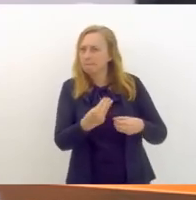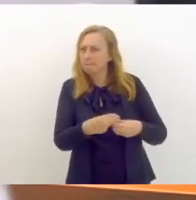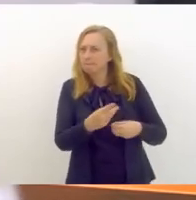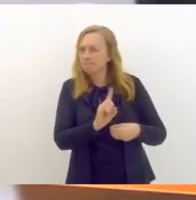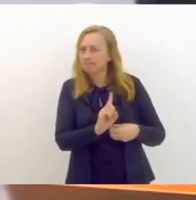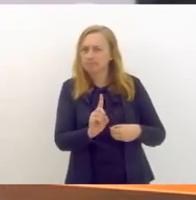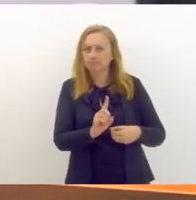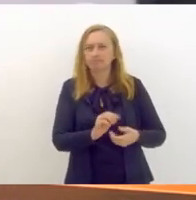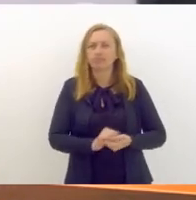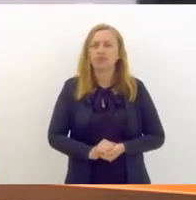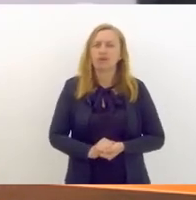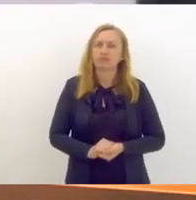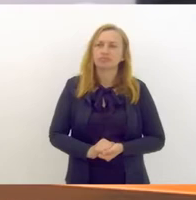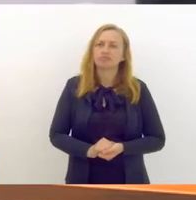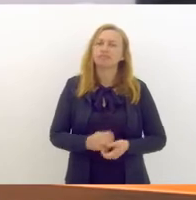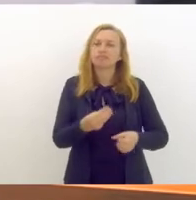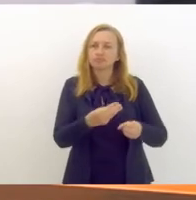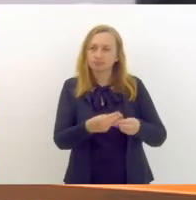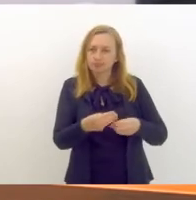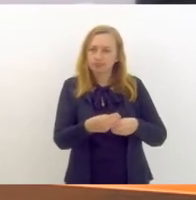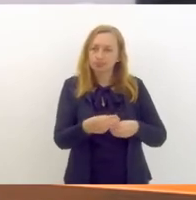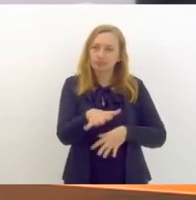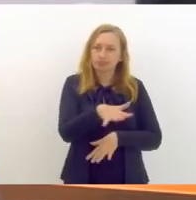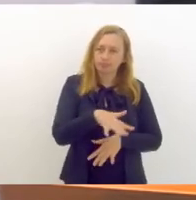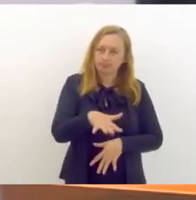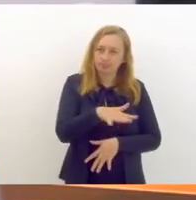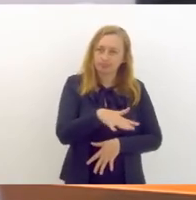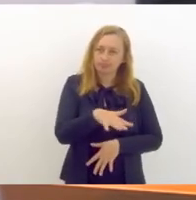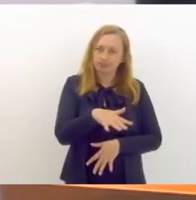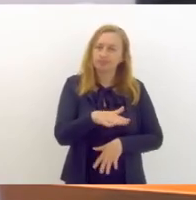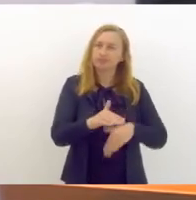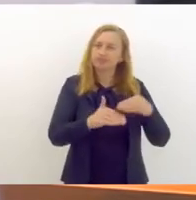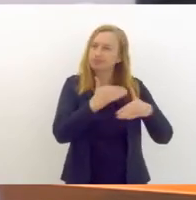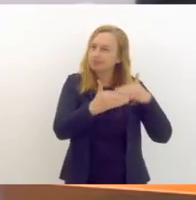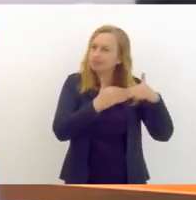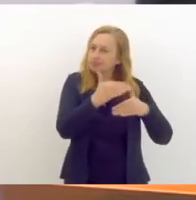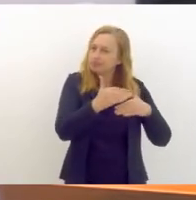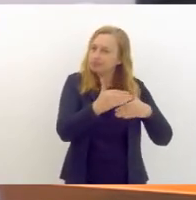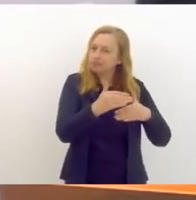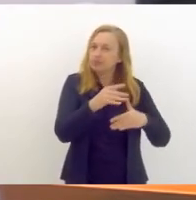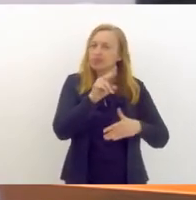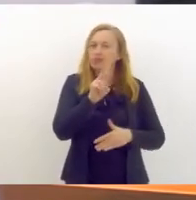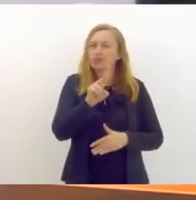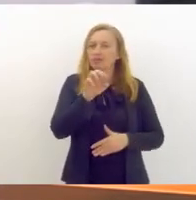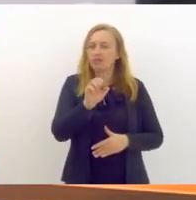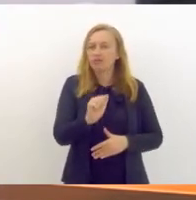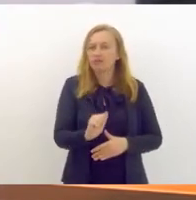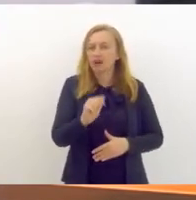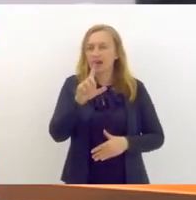uma vez que esses municípios estão numa área de desenvolvimento, que é o Vale do Paraíba,